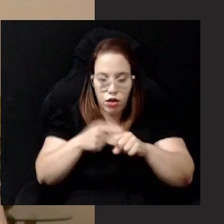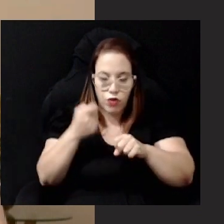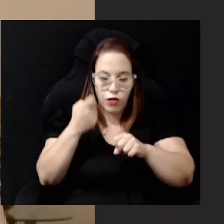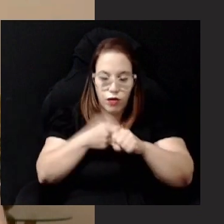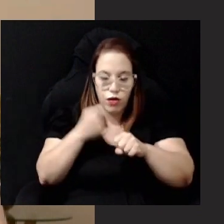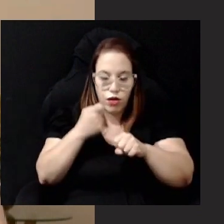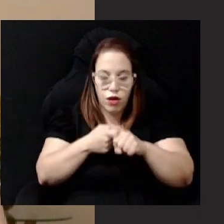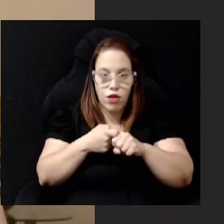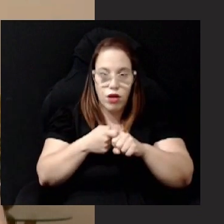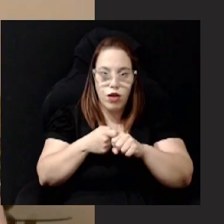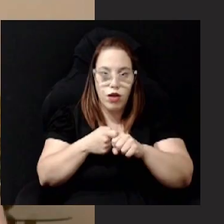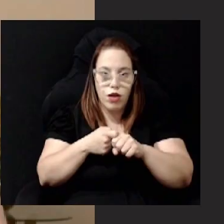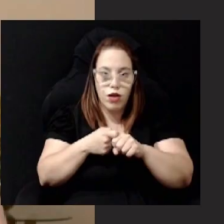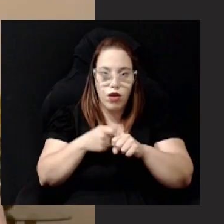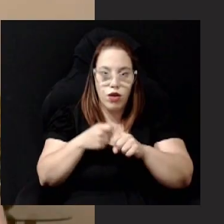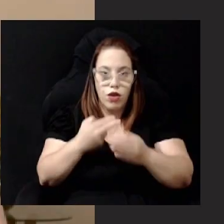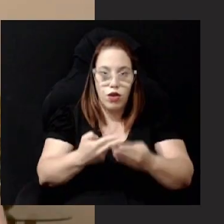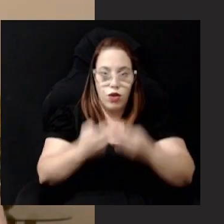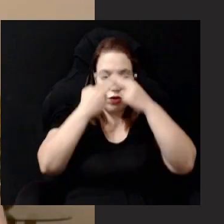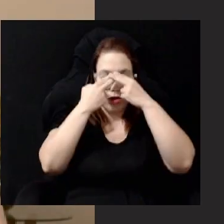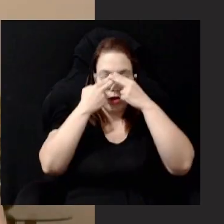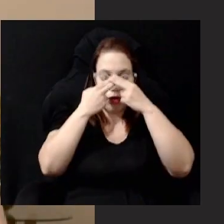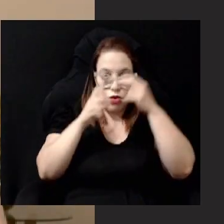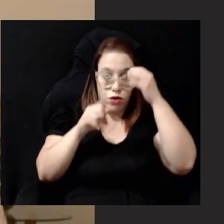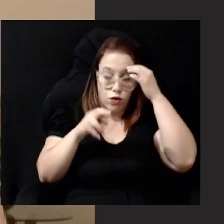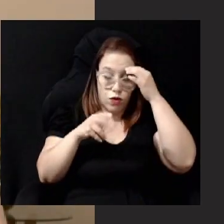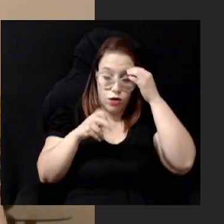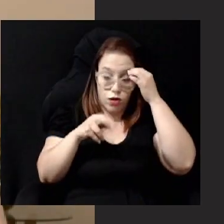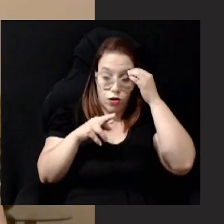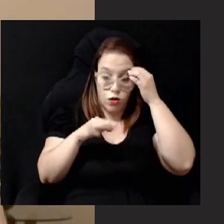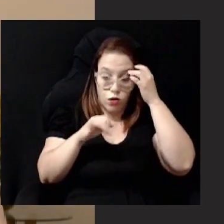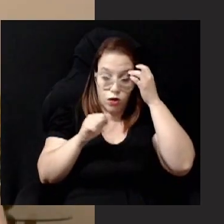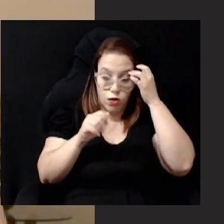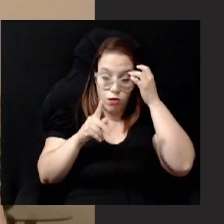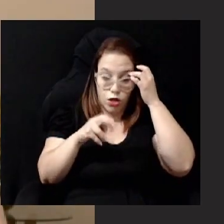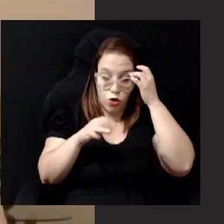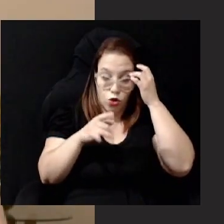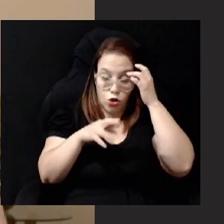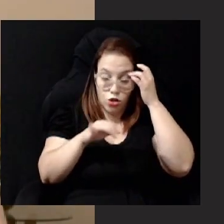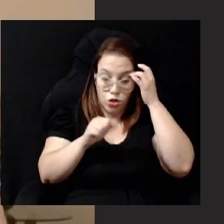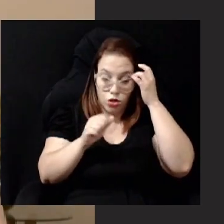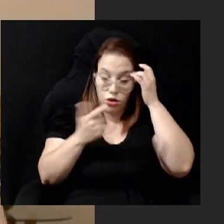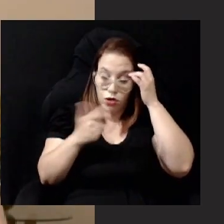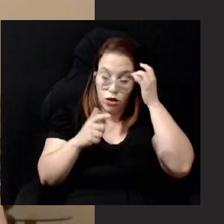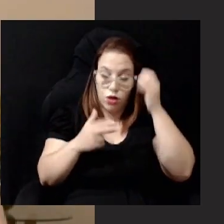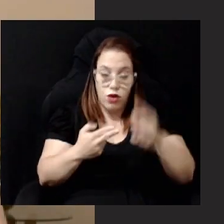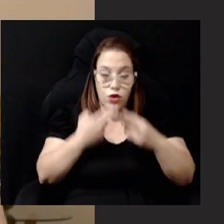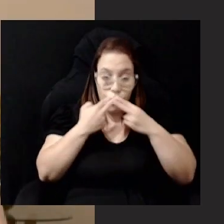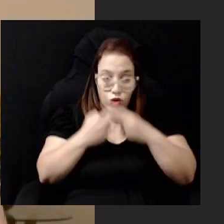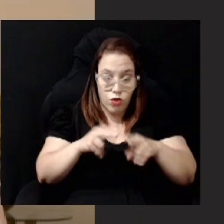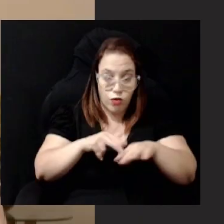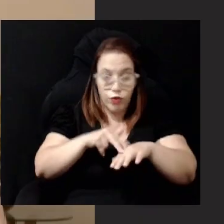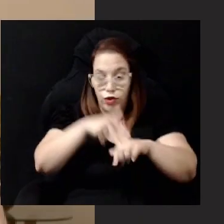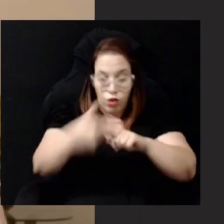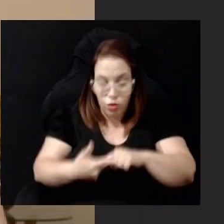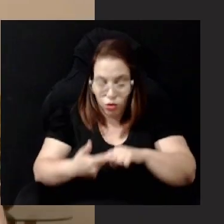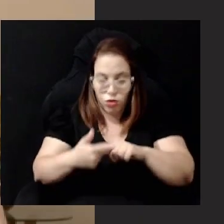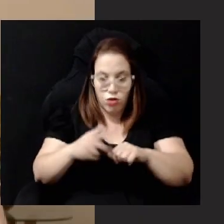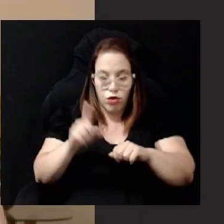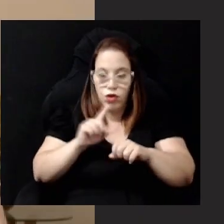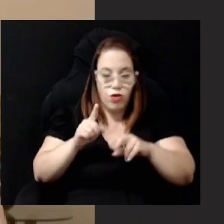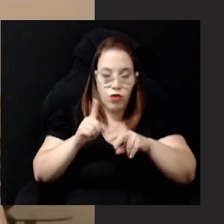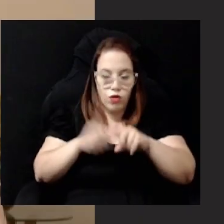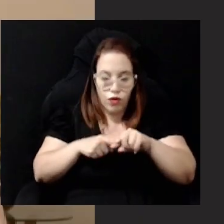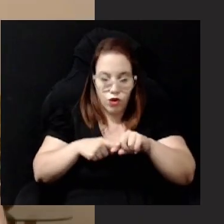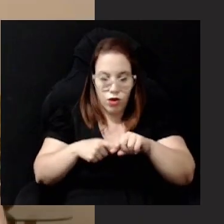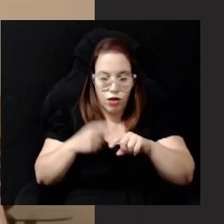osso sem ter tido às vezes um trauma, a gente chama de fratura patológica, às vezes não teve um trauma, não teve uma queda, e aquele osso